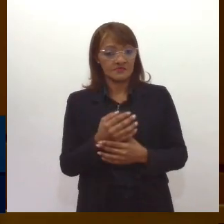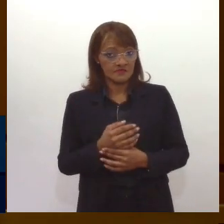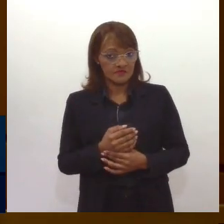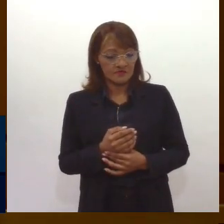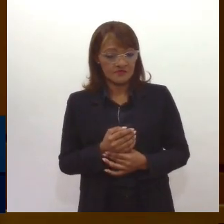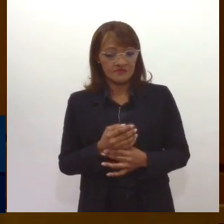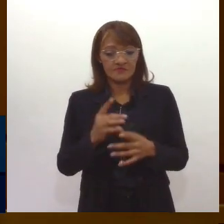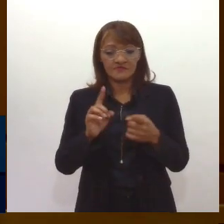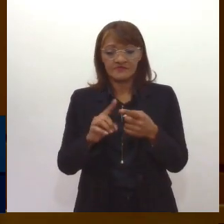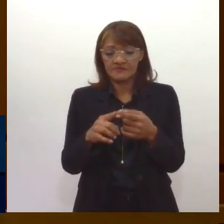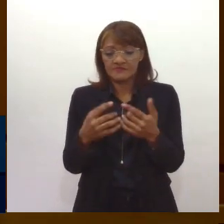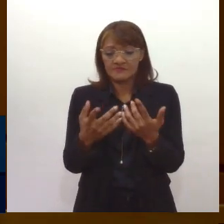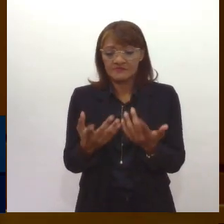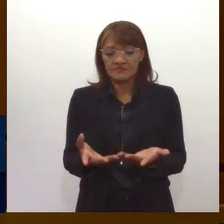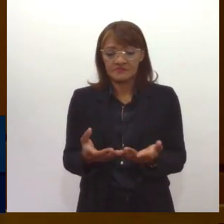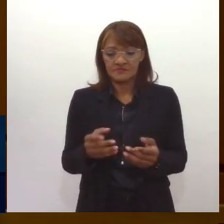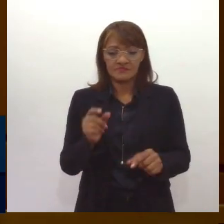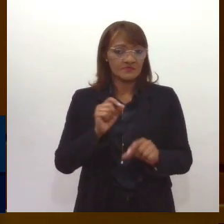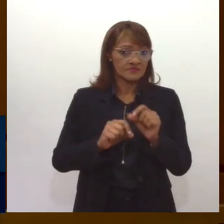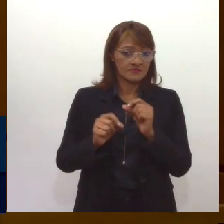de golpe no dia